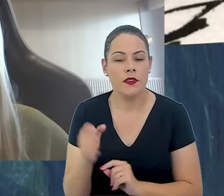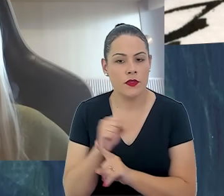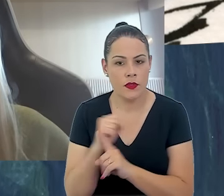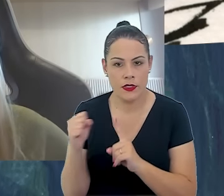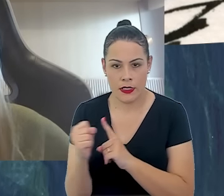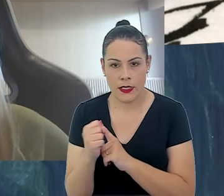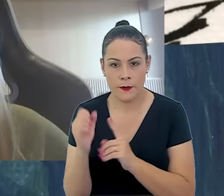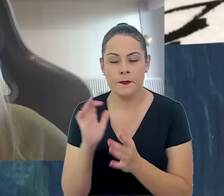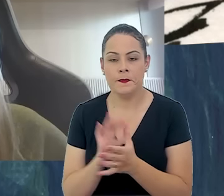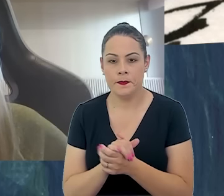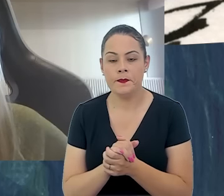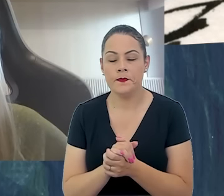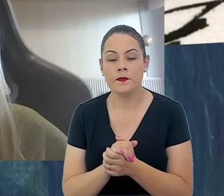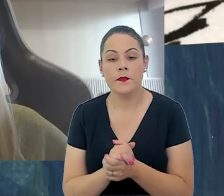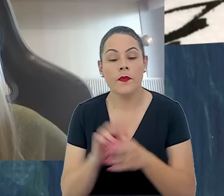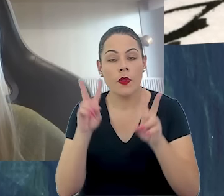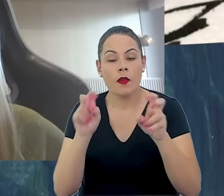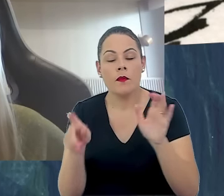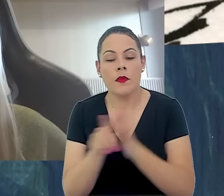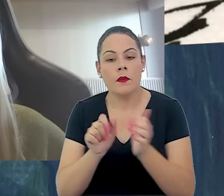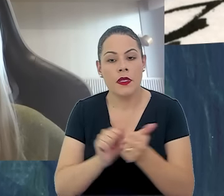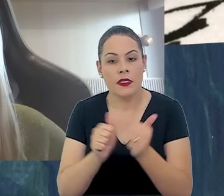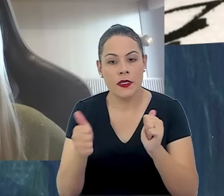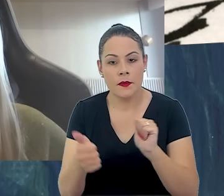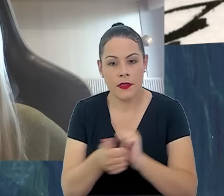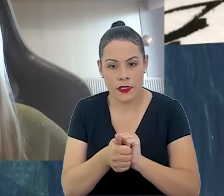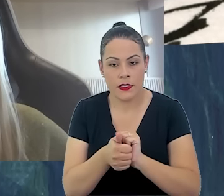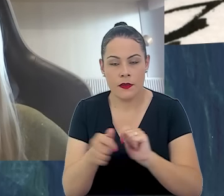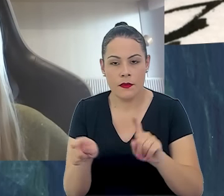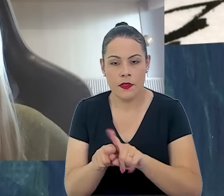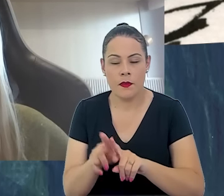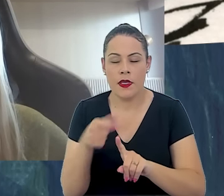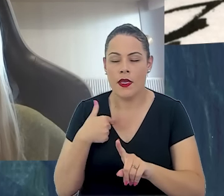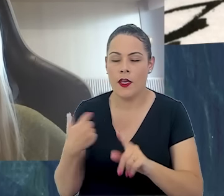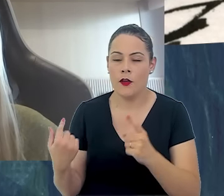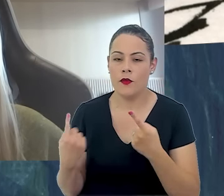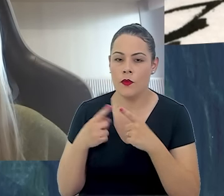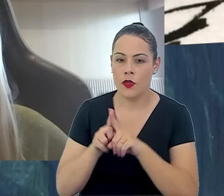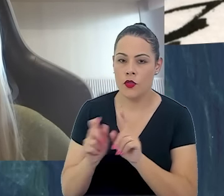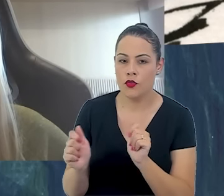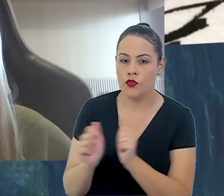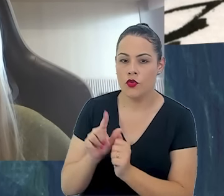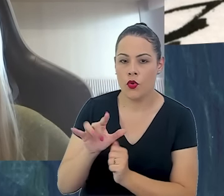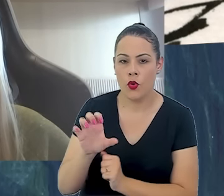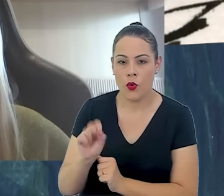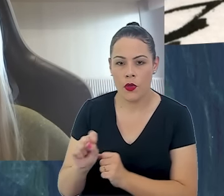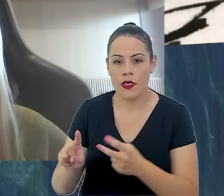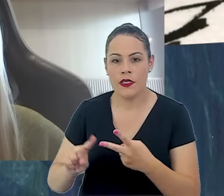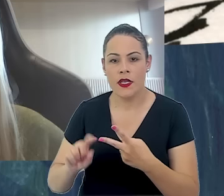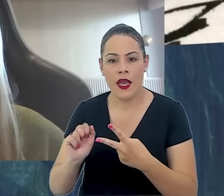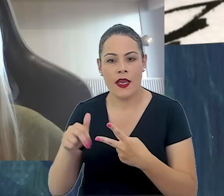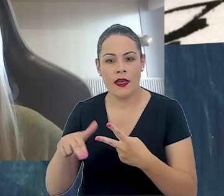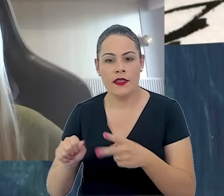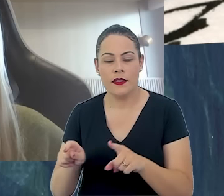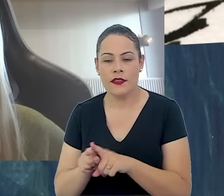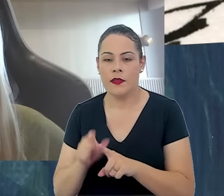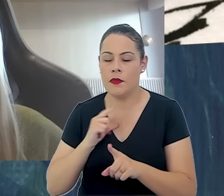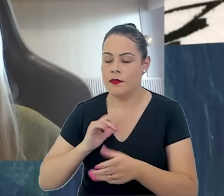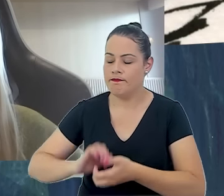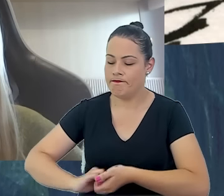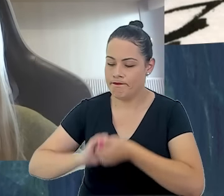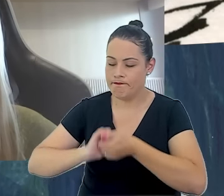a questão social. Né? Com relação à adaptação, e aí me junto ao Luiz e à Ana, e